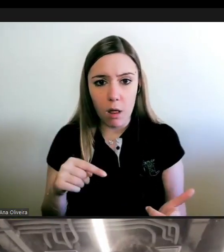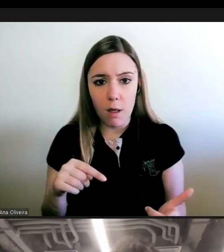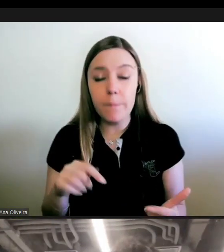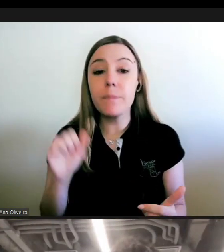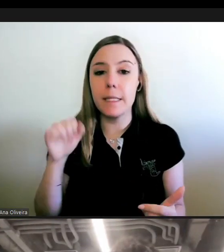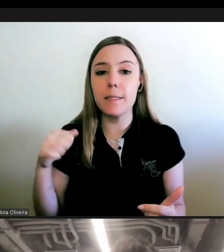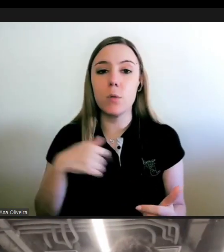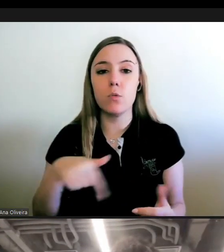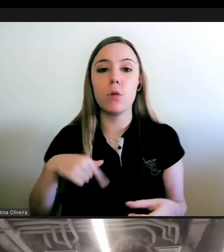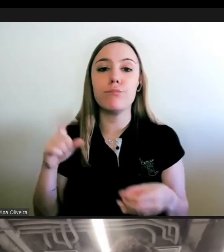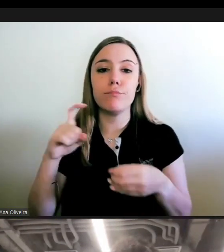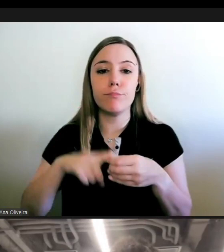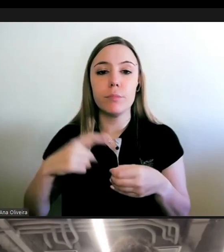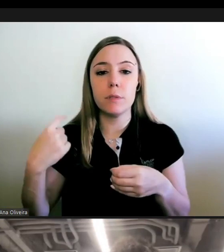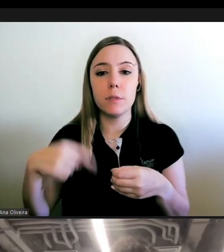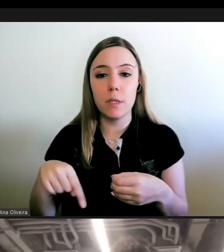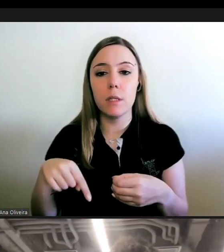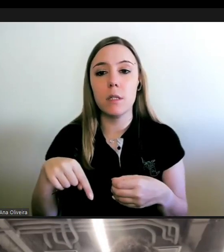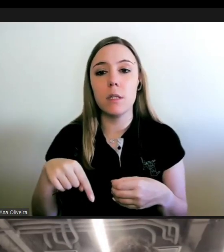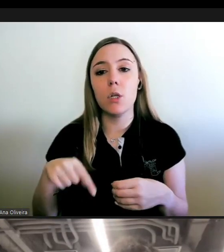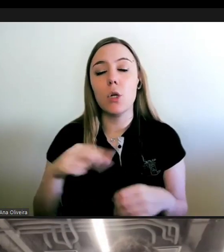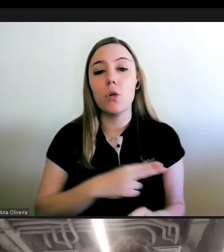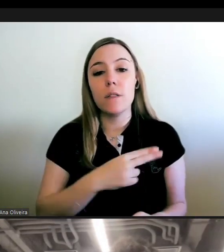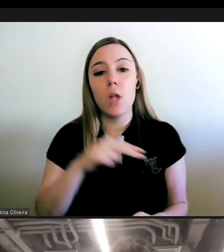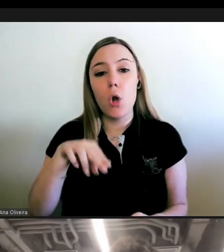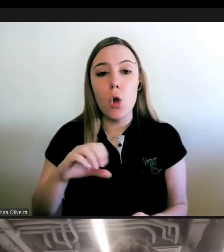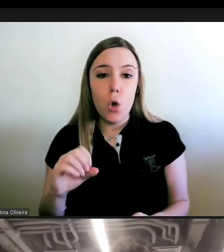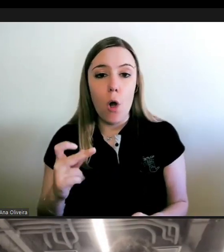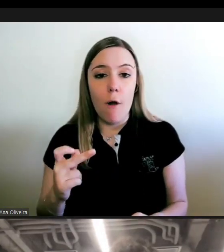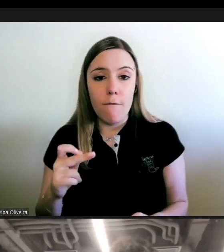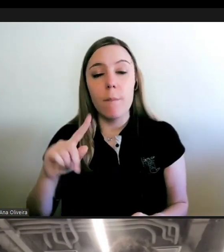uma parceria muito forte com a Nova e temos uma outra com o ISCTE.